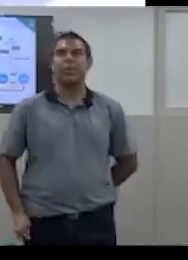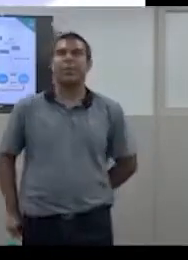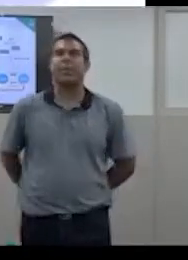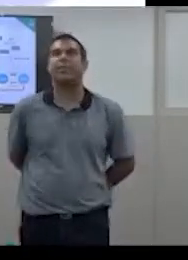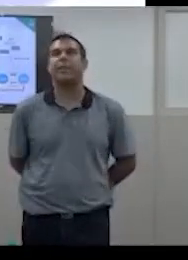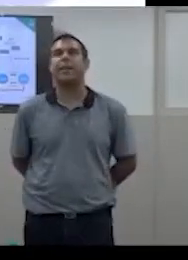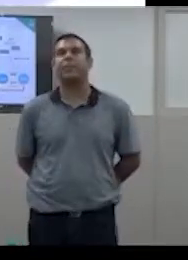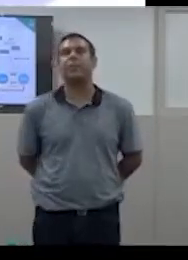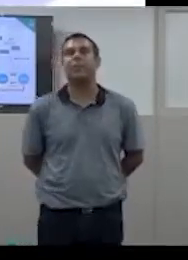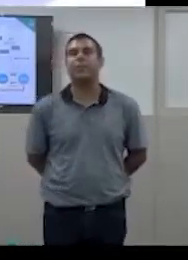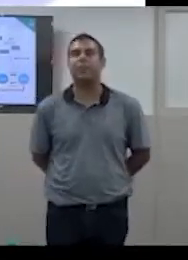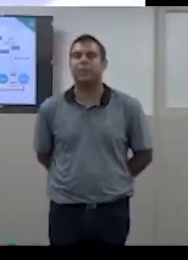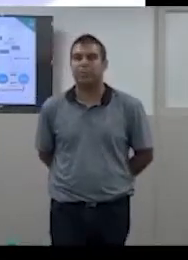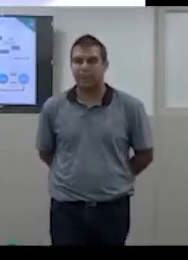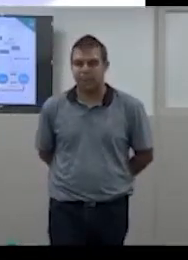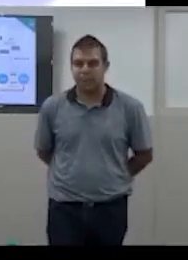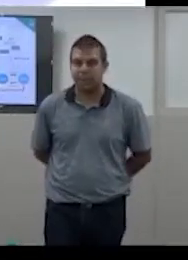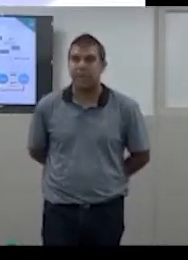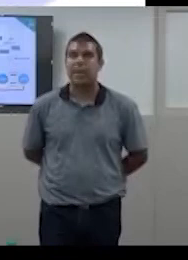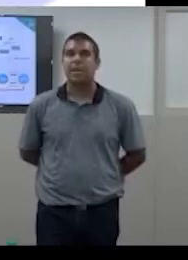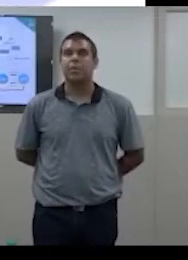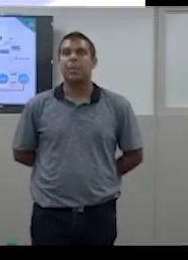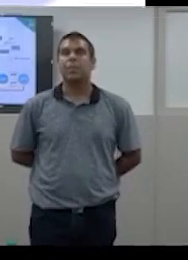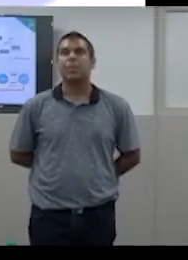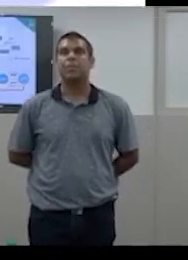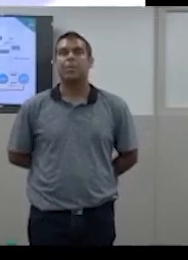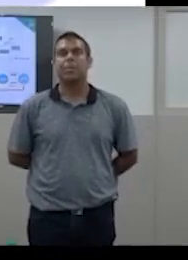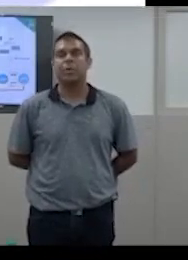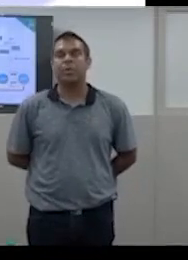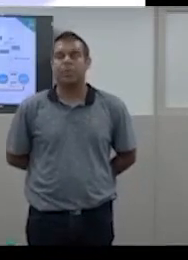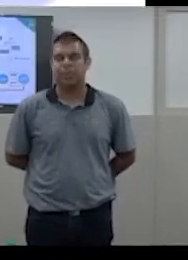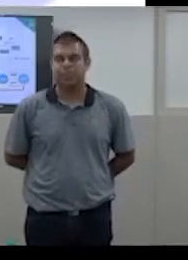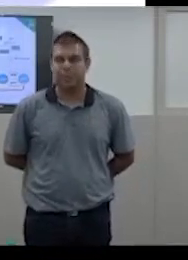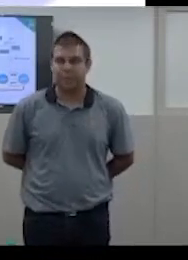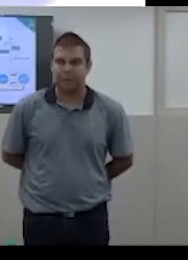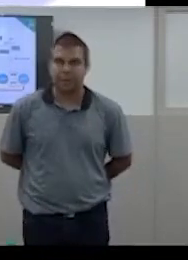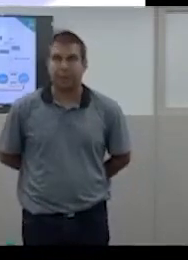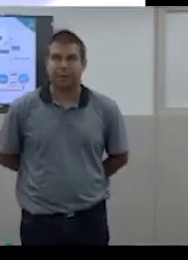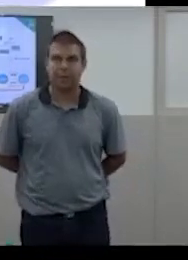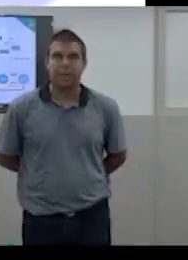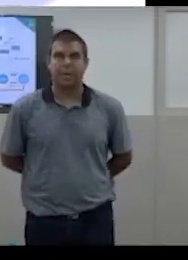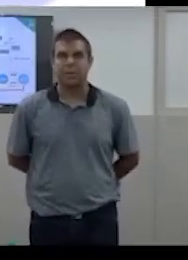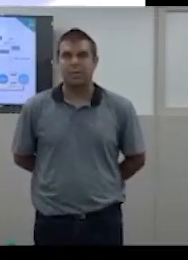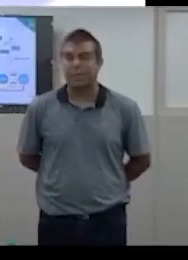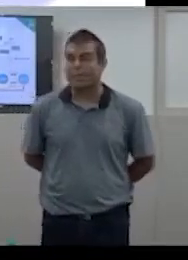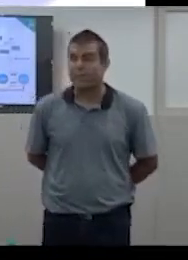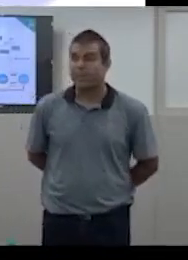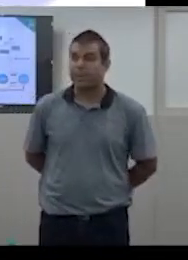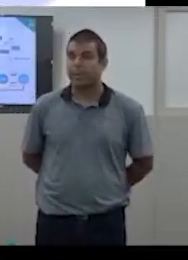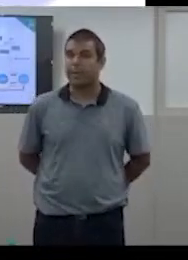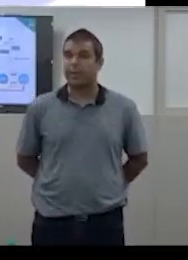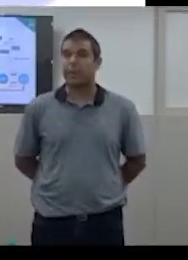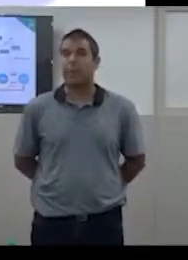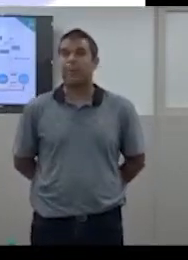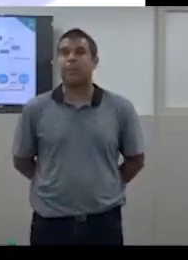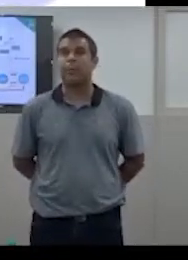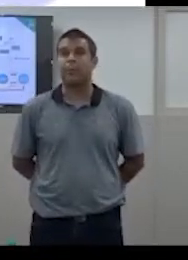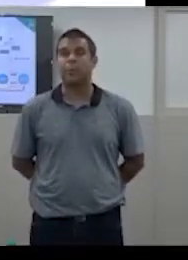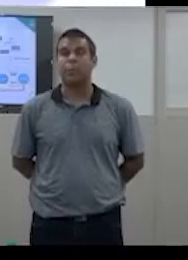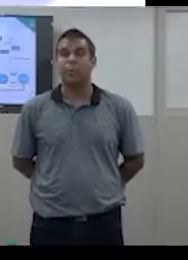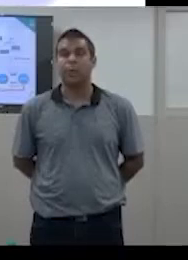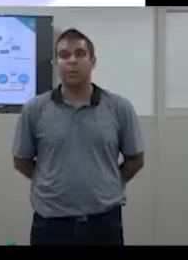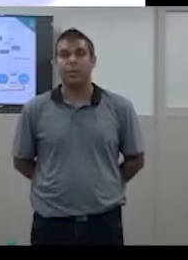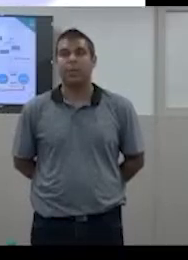pode aparecer nos 3 estados físicos simultaneamente, numa temperatura muito próxima ao 0 graus Celsius. Eu não lembro de cabeça agora se